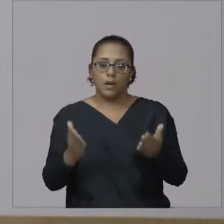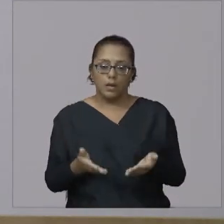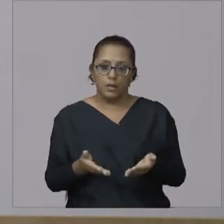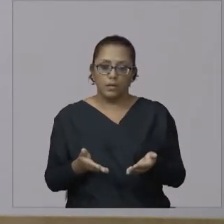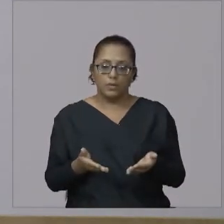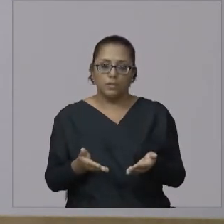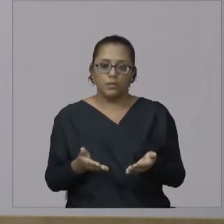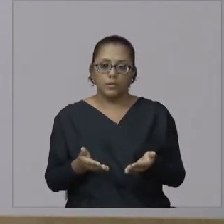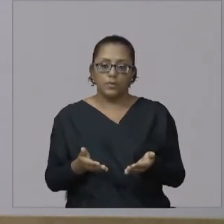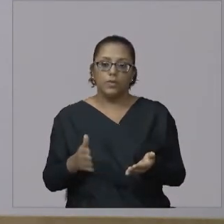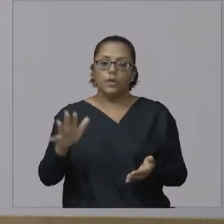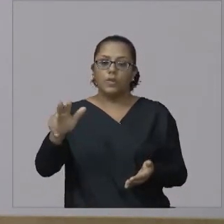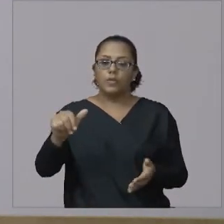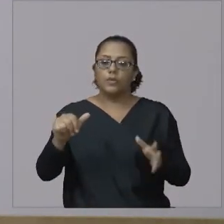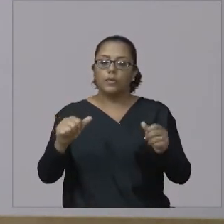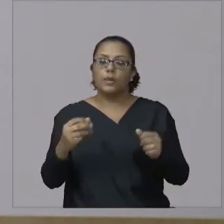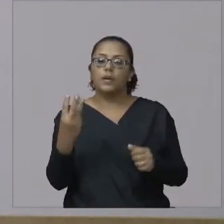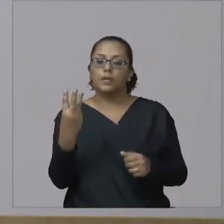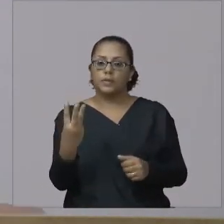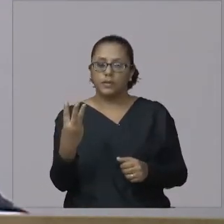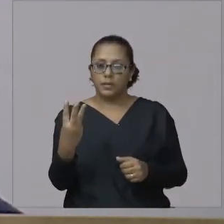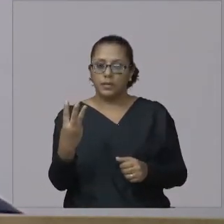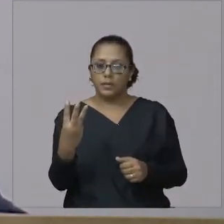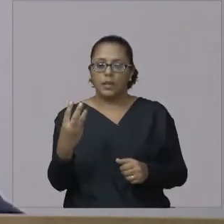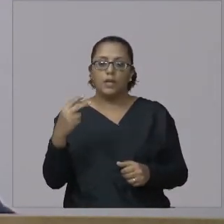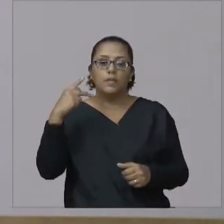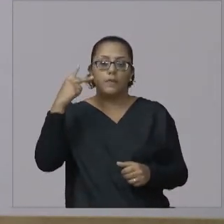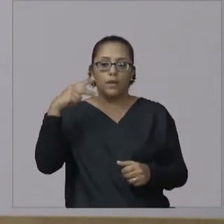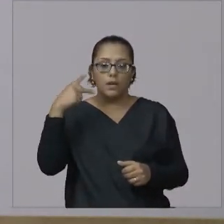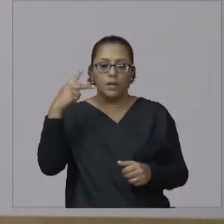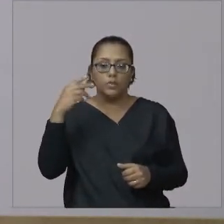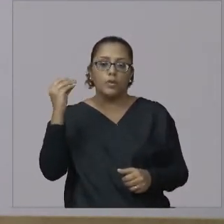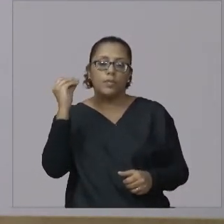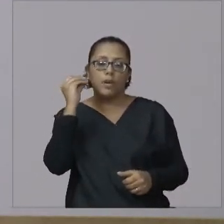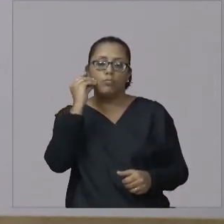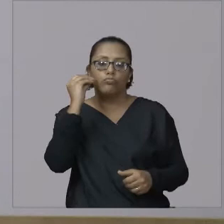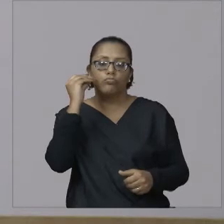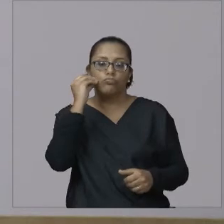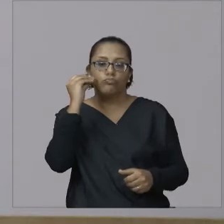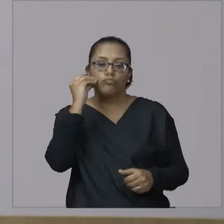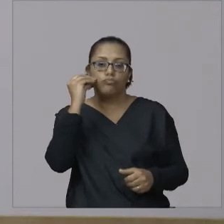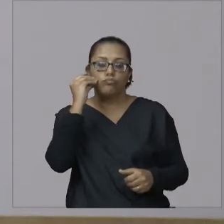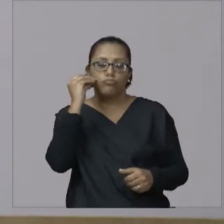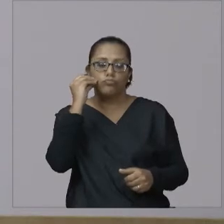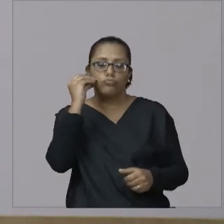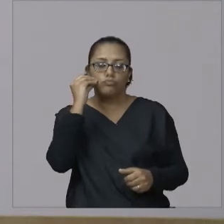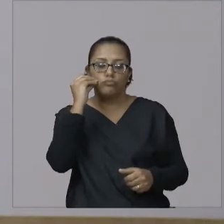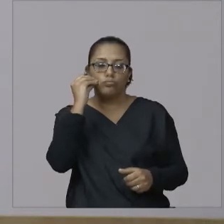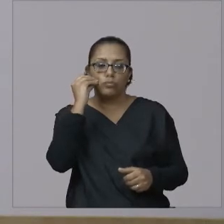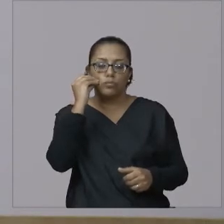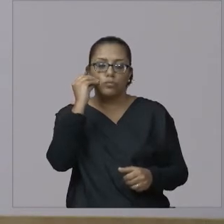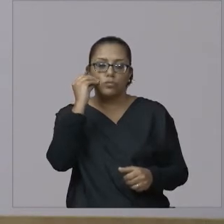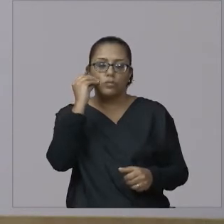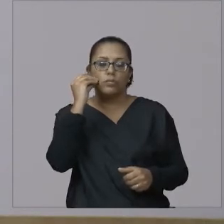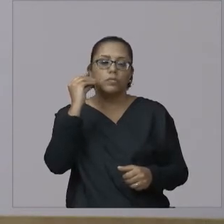Então, agora vou chamar três vereadores para poder então fazer aí a conferência da votação.